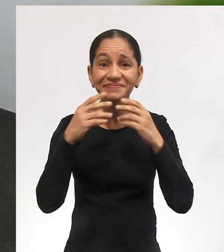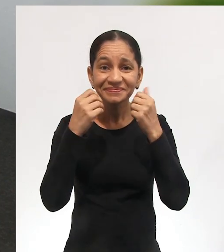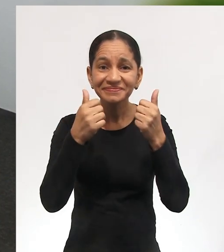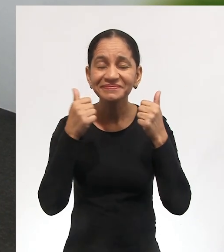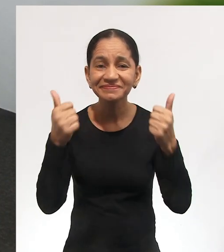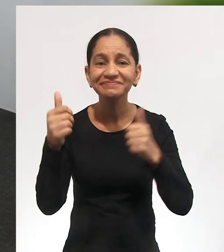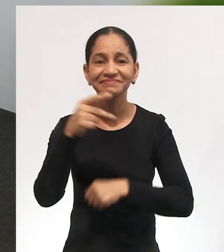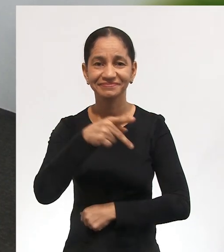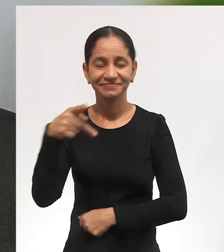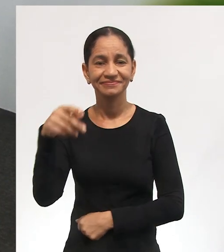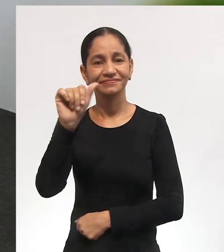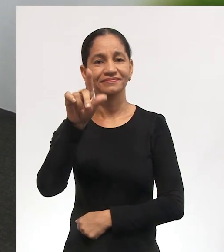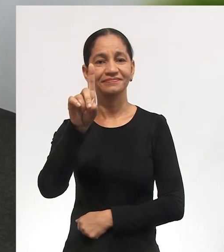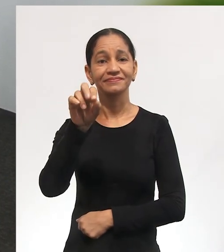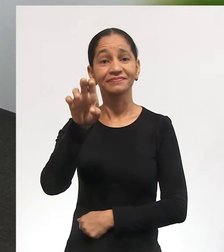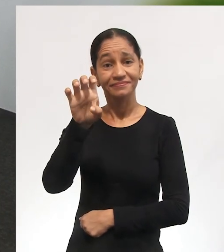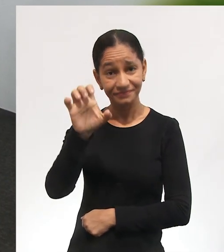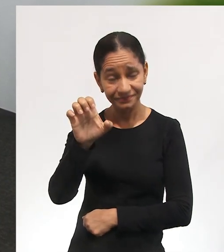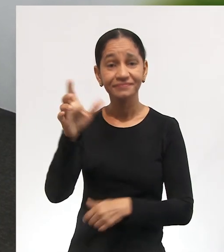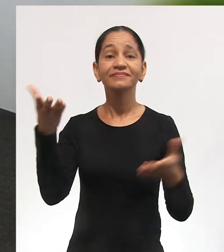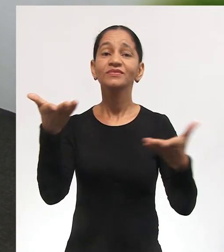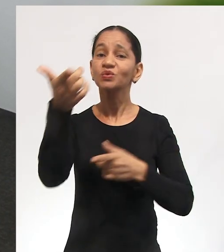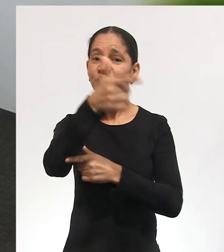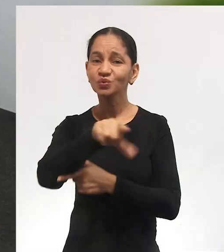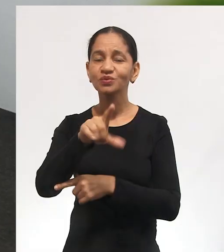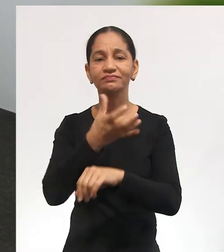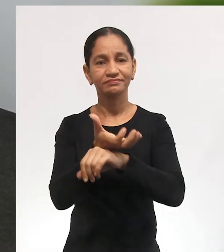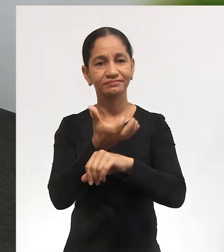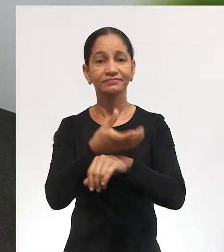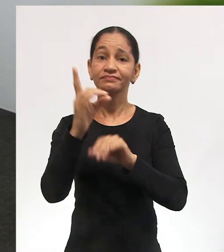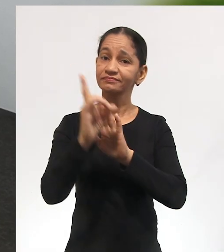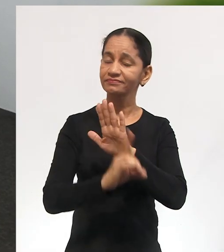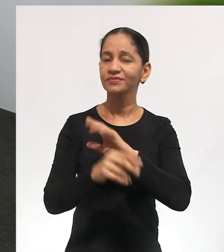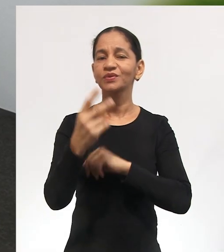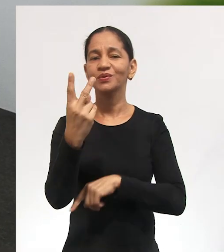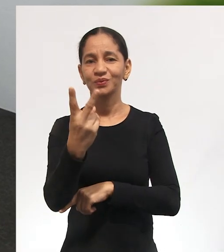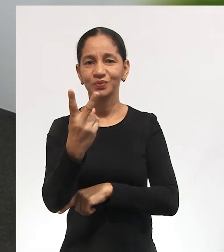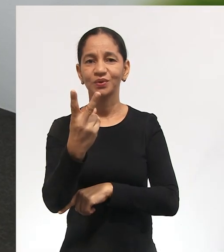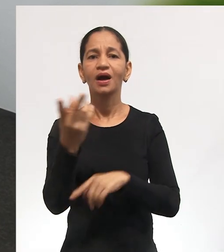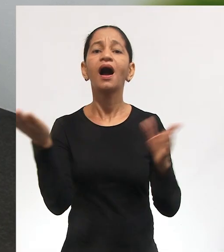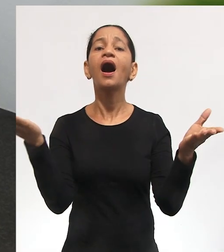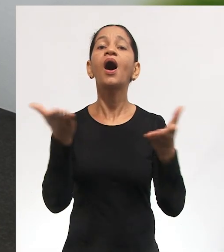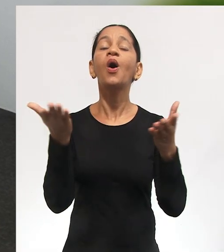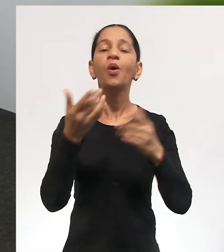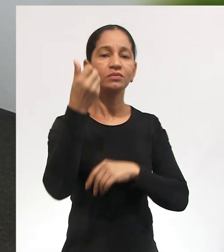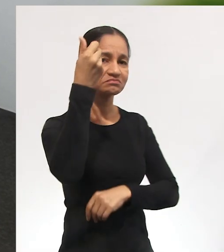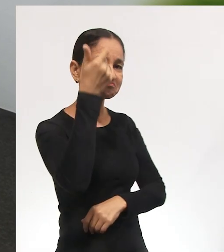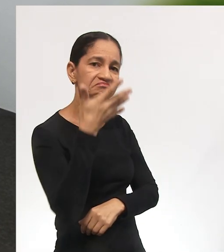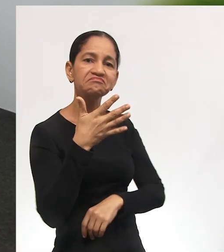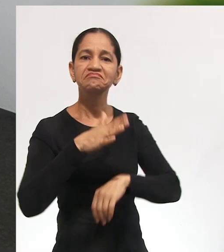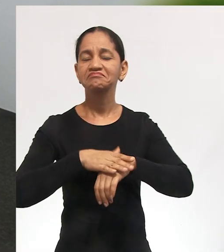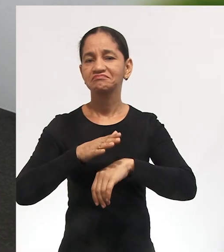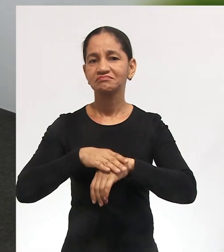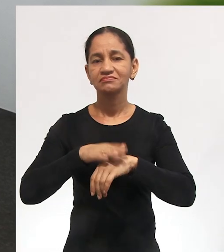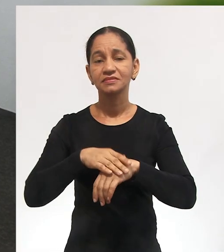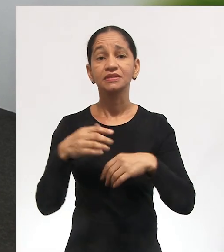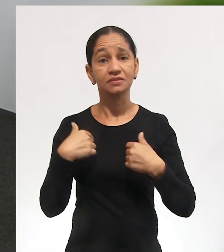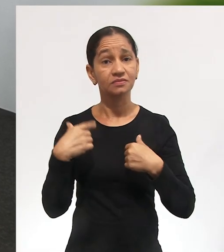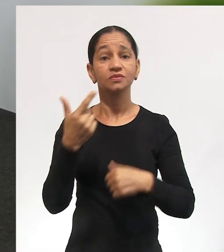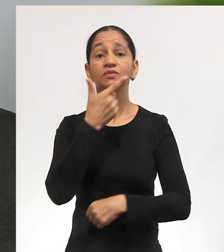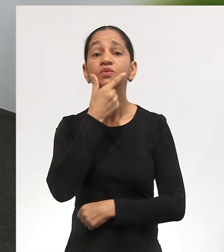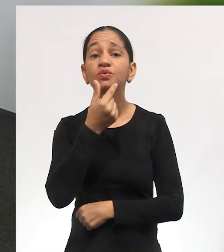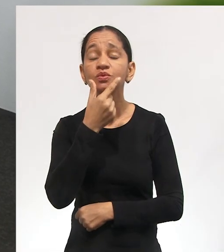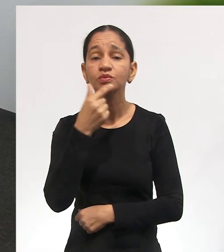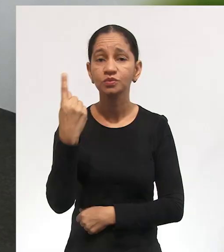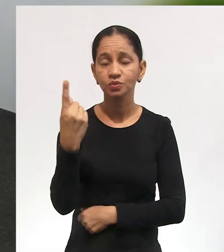Olá, pessoal. Sou o professor André Brum e essa é mais uma aula de Direito 2. Vou fazer minha audiodescrição. Eu